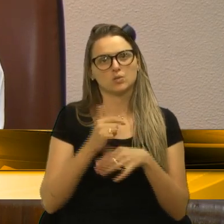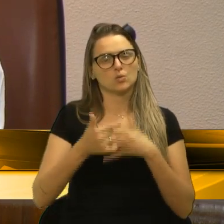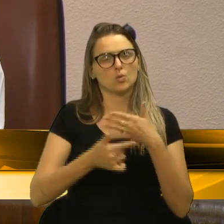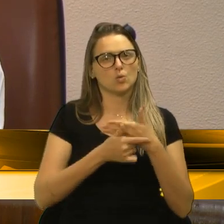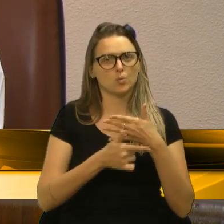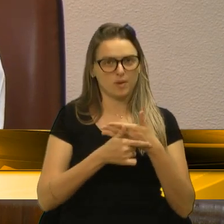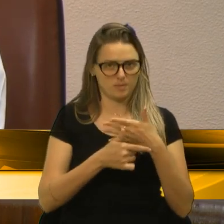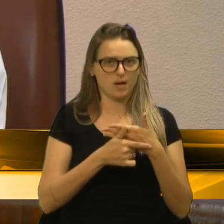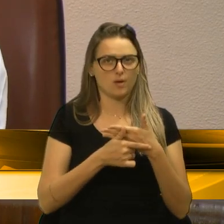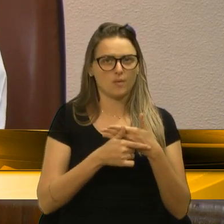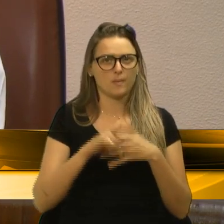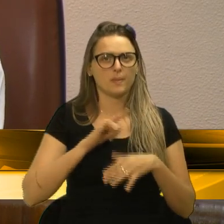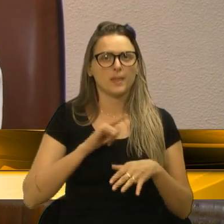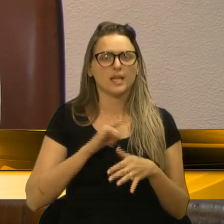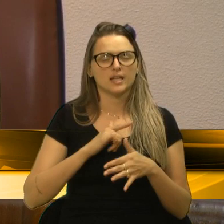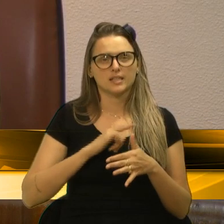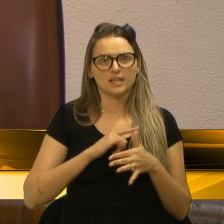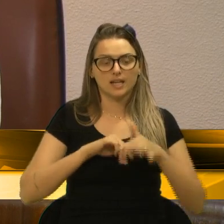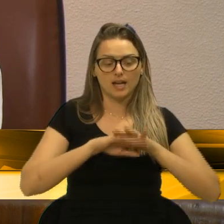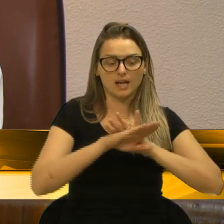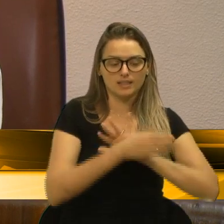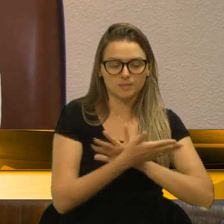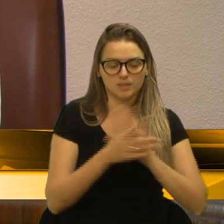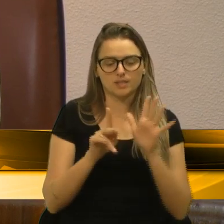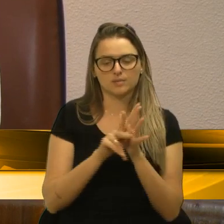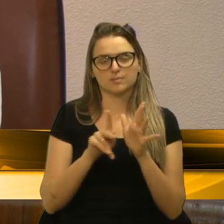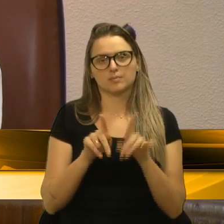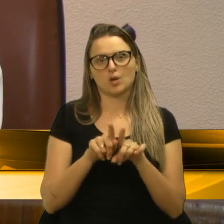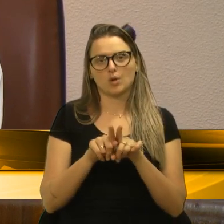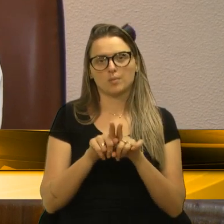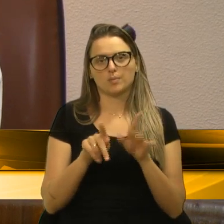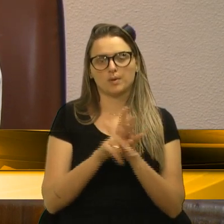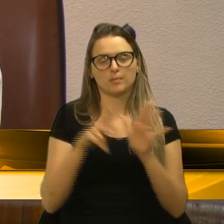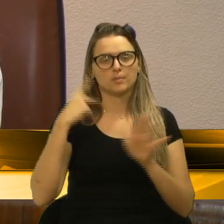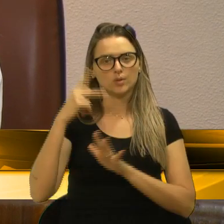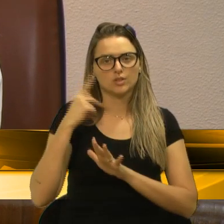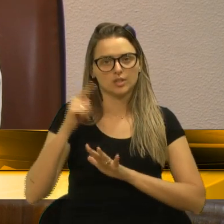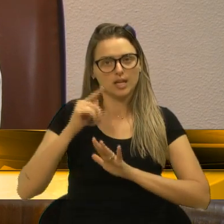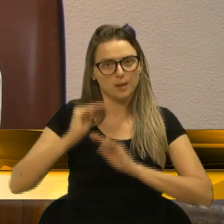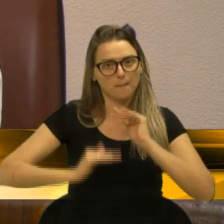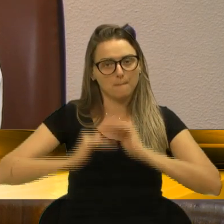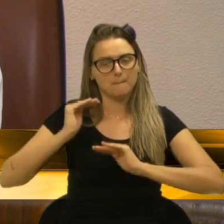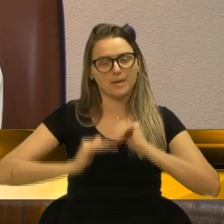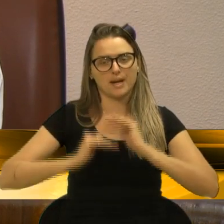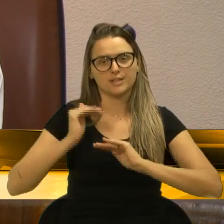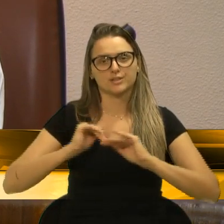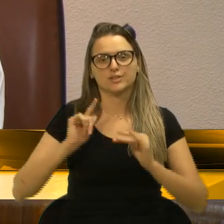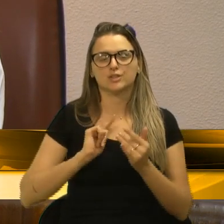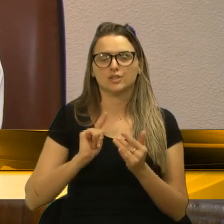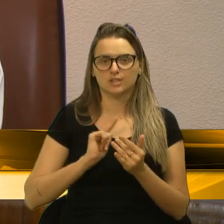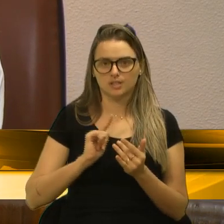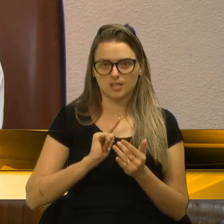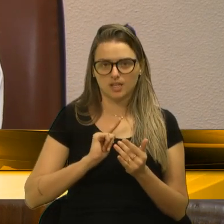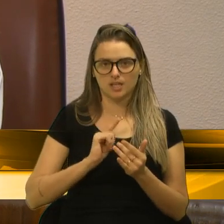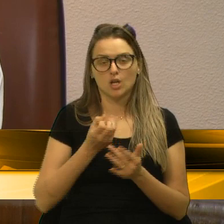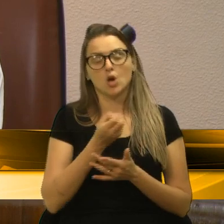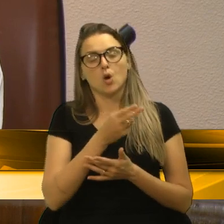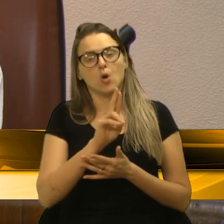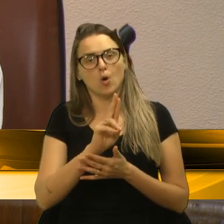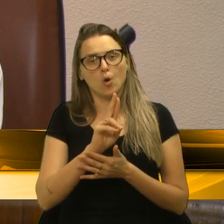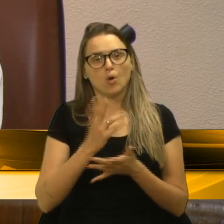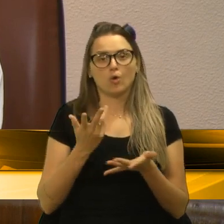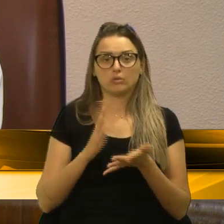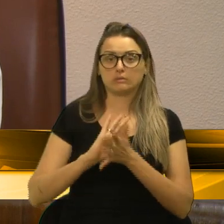de formulação e implementação de políticas seria o de operacionalmente estabelecer ou